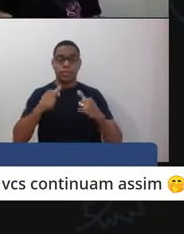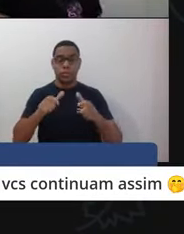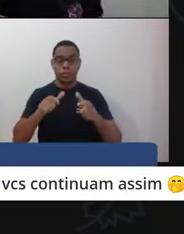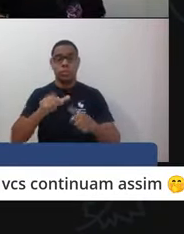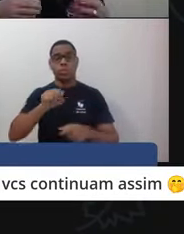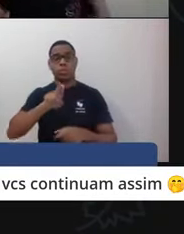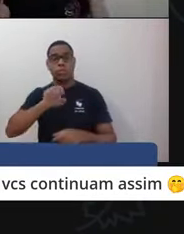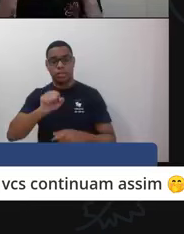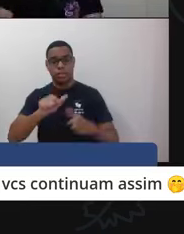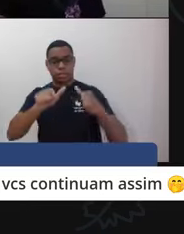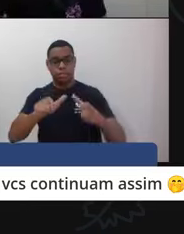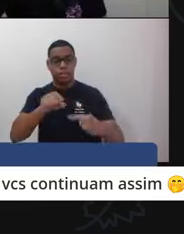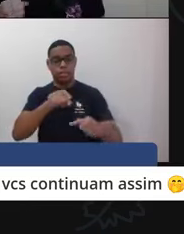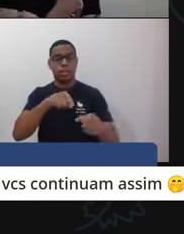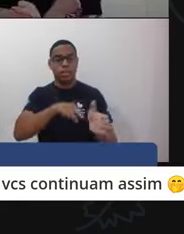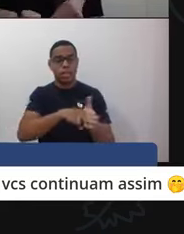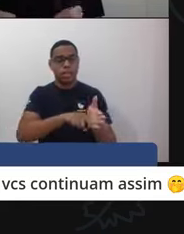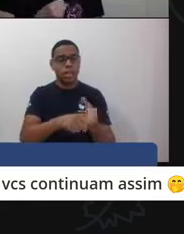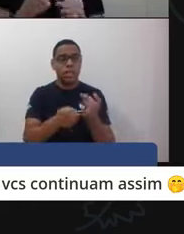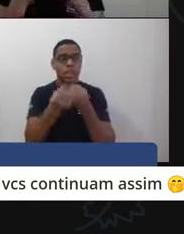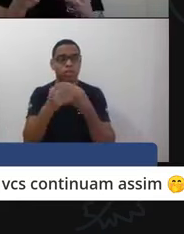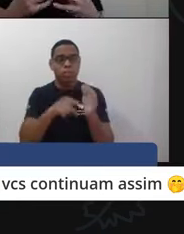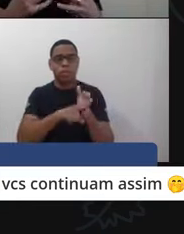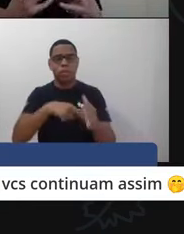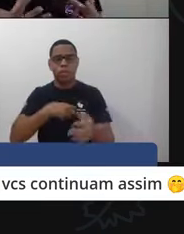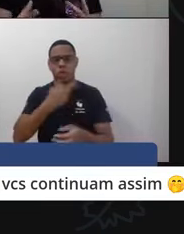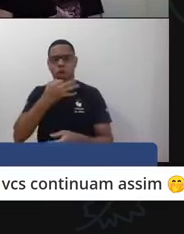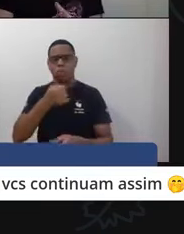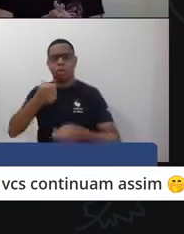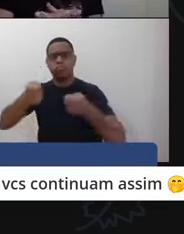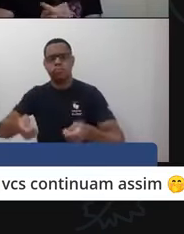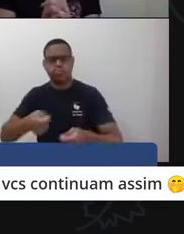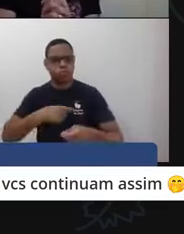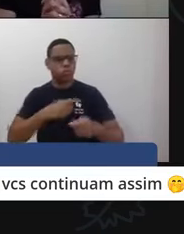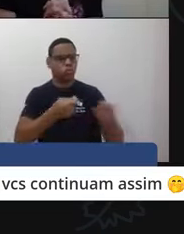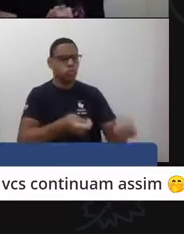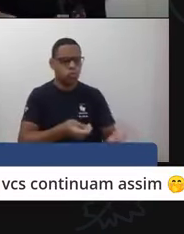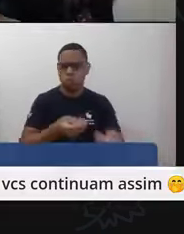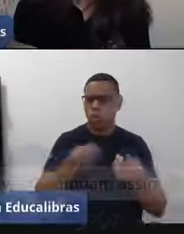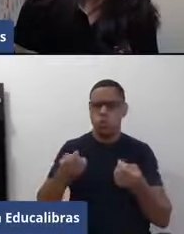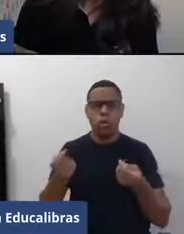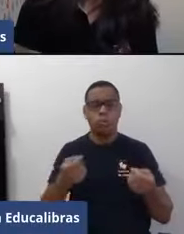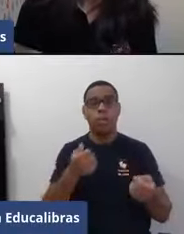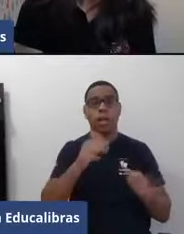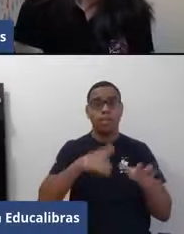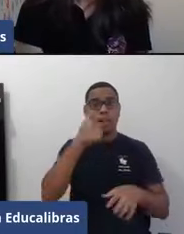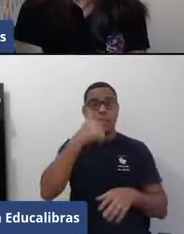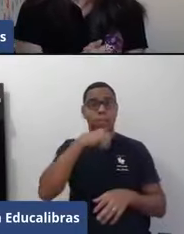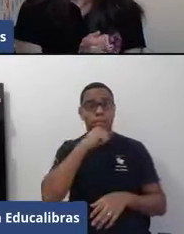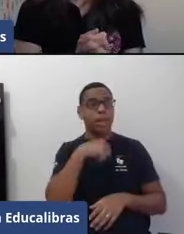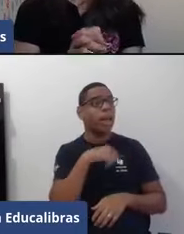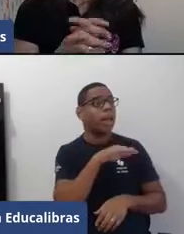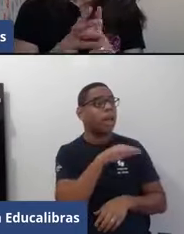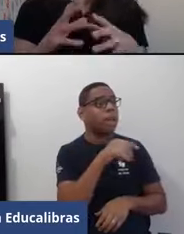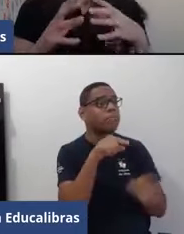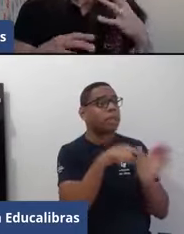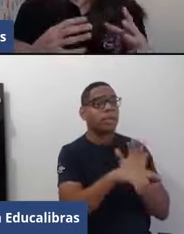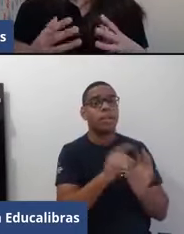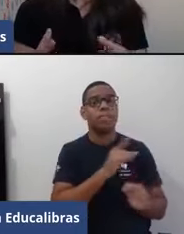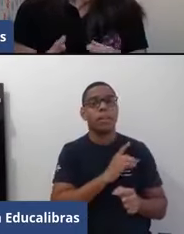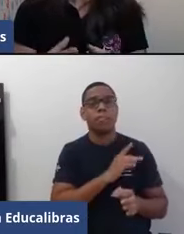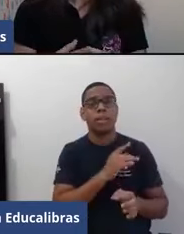ela vai buscar informações, ela se posiciona, e as mães muitas vezes ficam com medo de pedir informações, porque às vezes